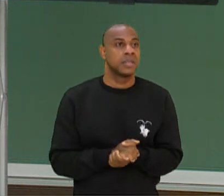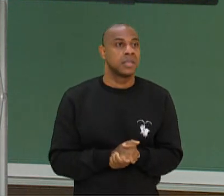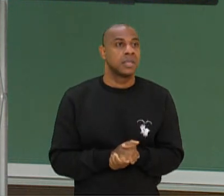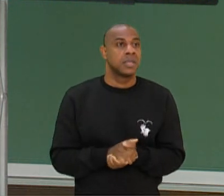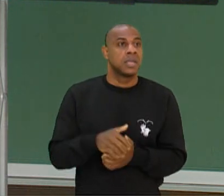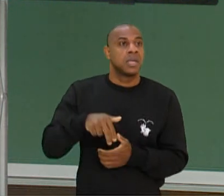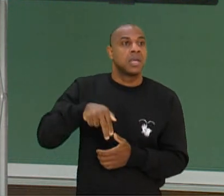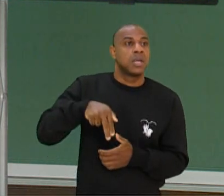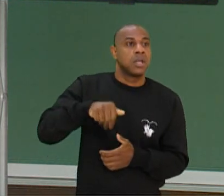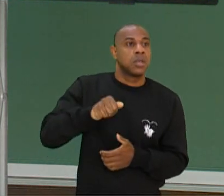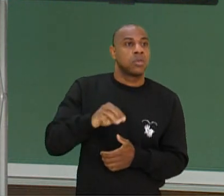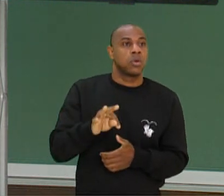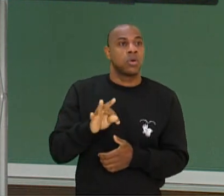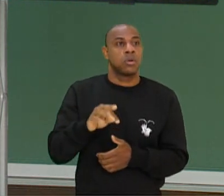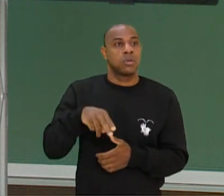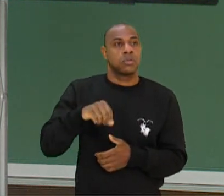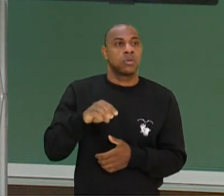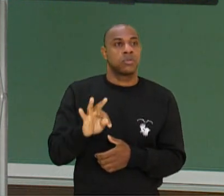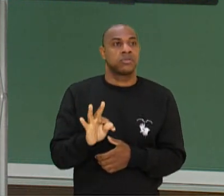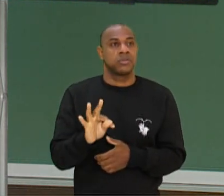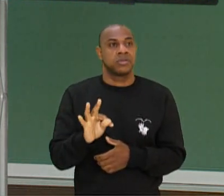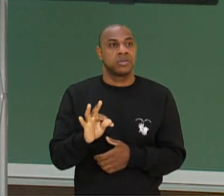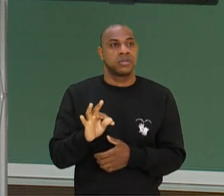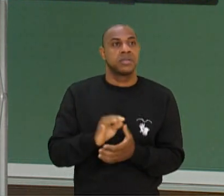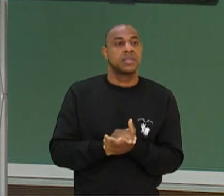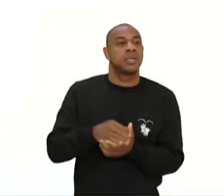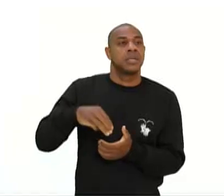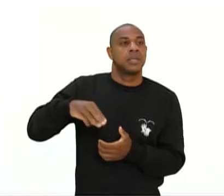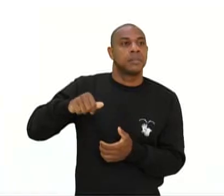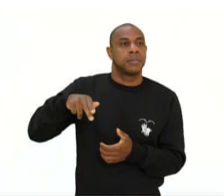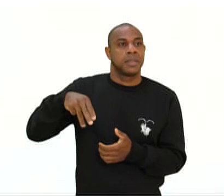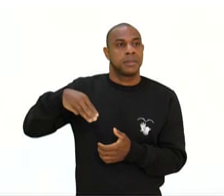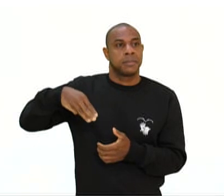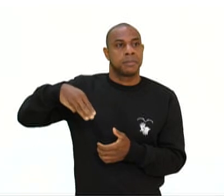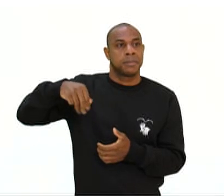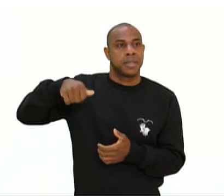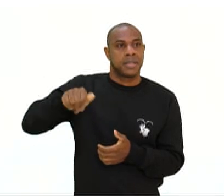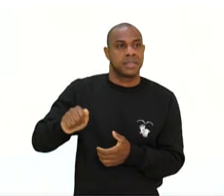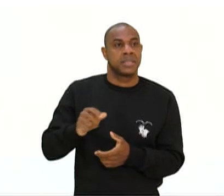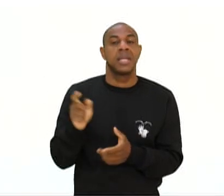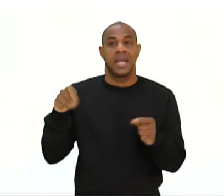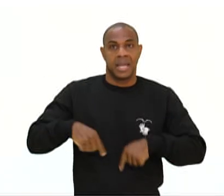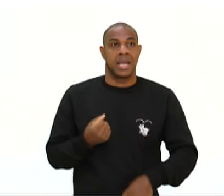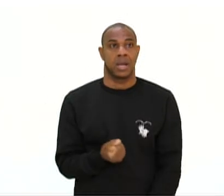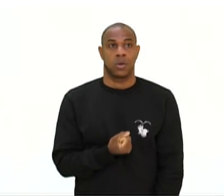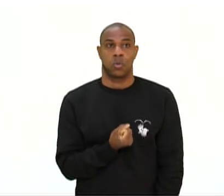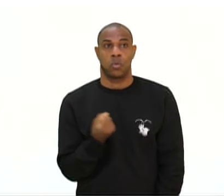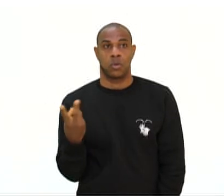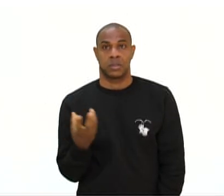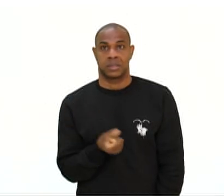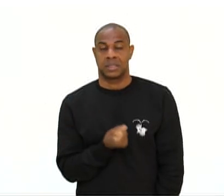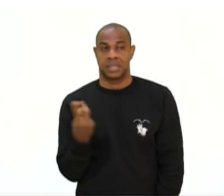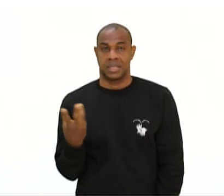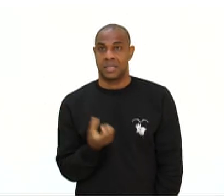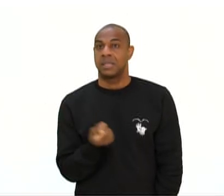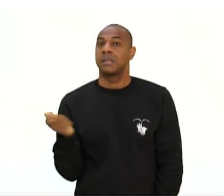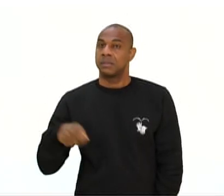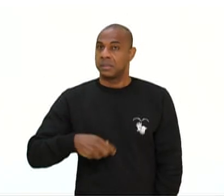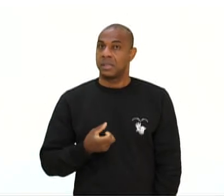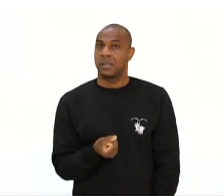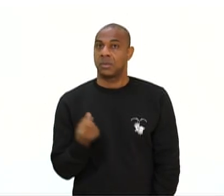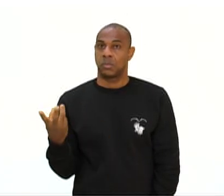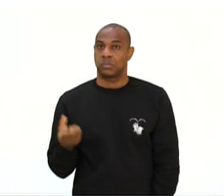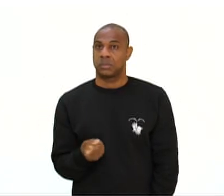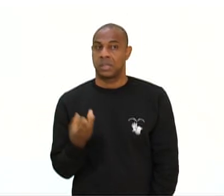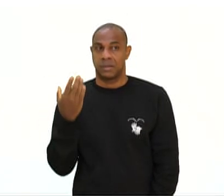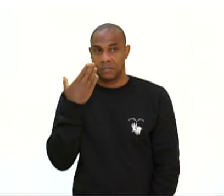many, daí agora nós temos os substantivos contáveis, né? Por exemplo, there aren't many boys in the class. O que está